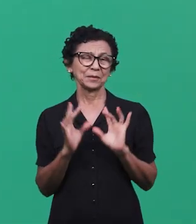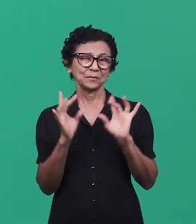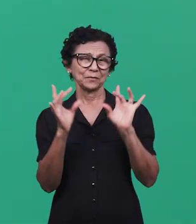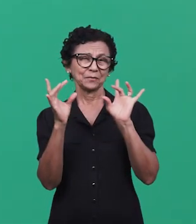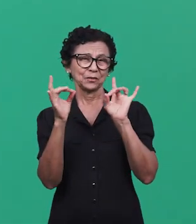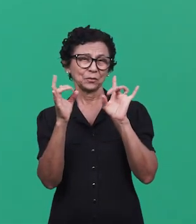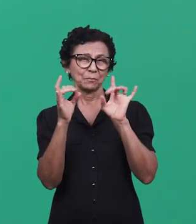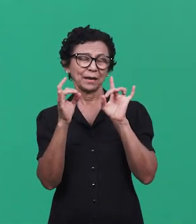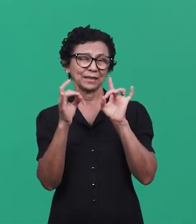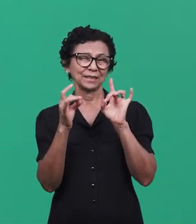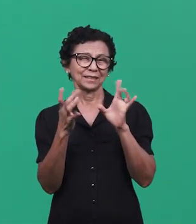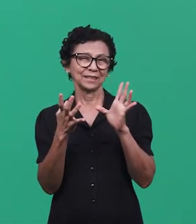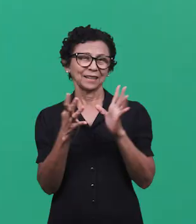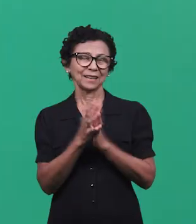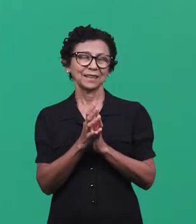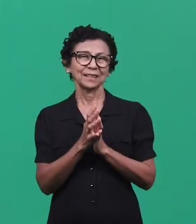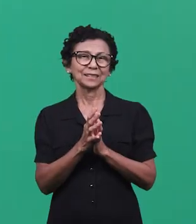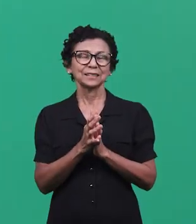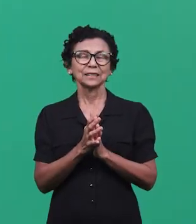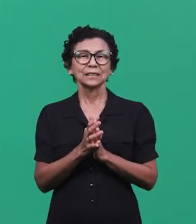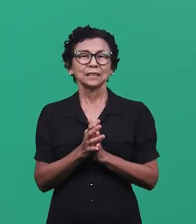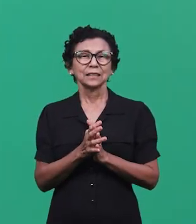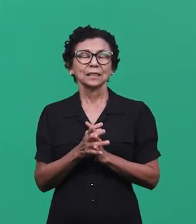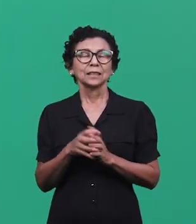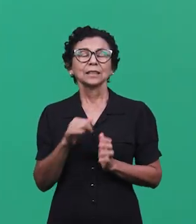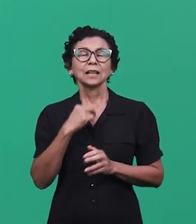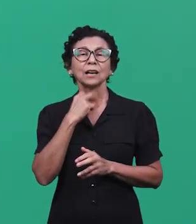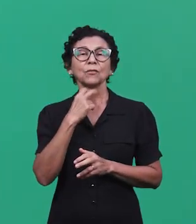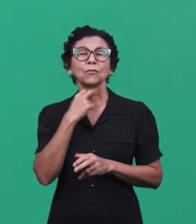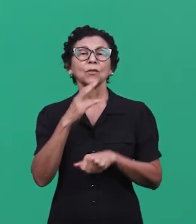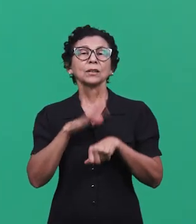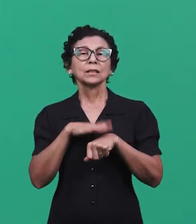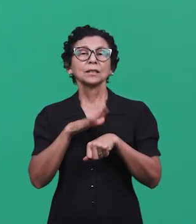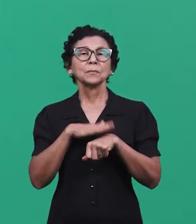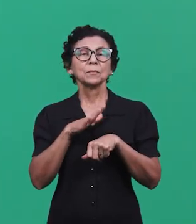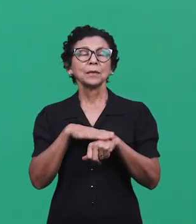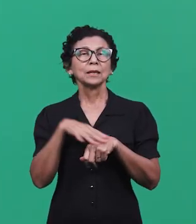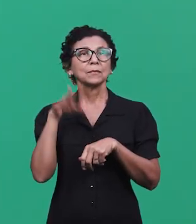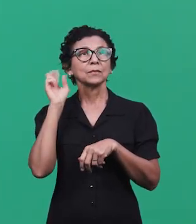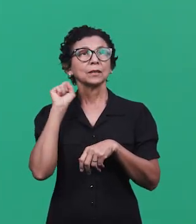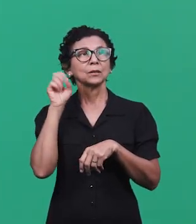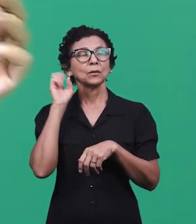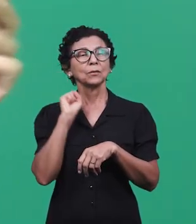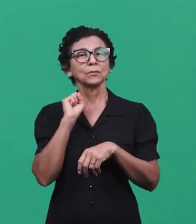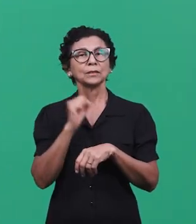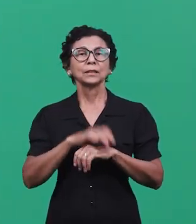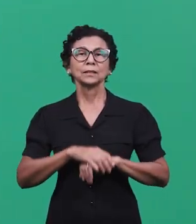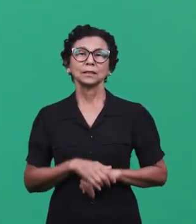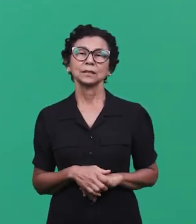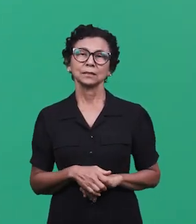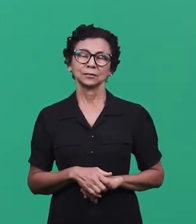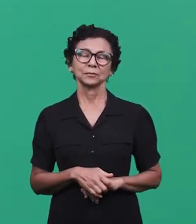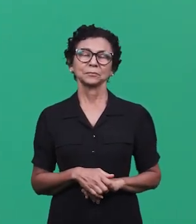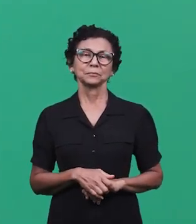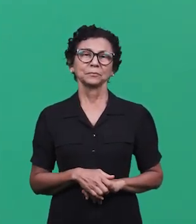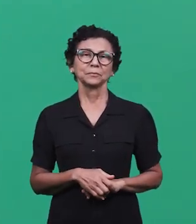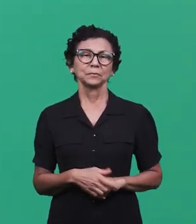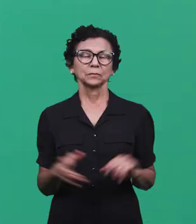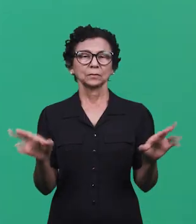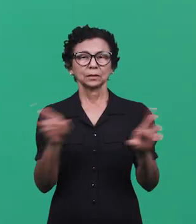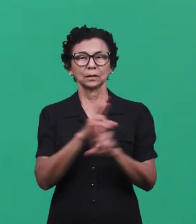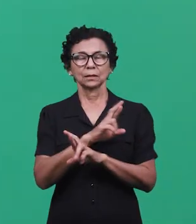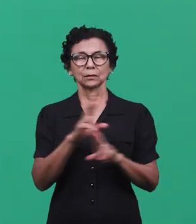feedback, esse retorno, né? Ouvir às vezes a sua própria voz, a outra criança também, e é utilizado em diferentes aulas, é